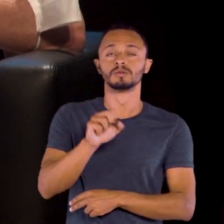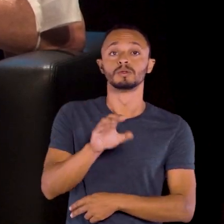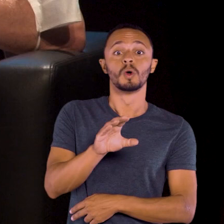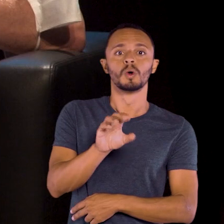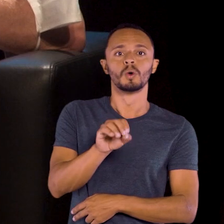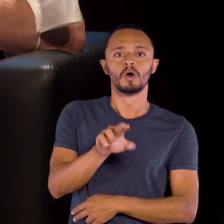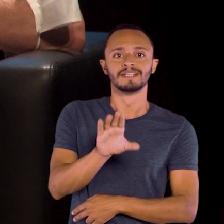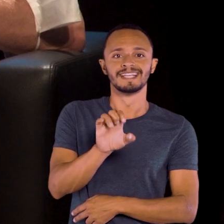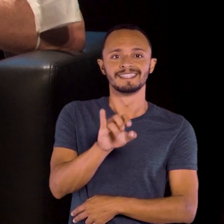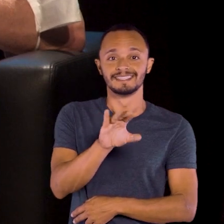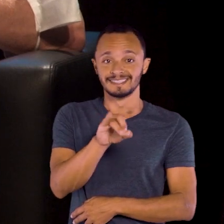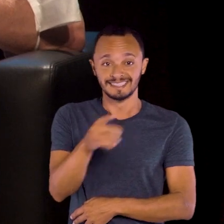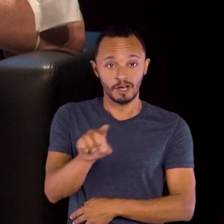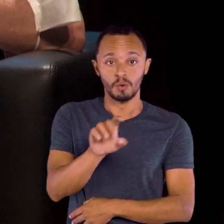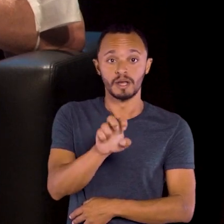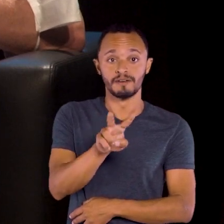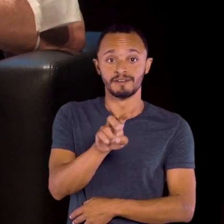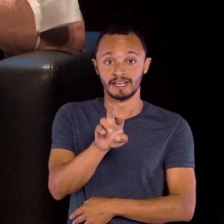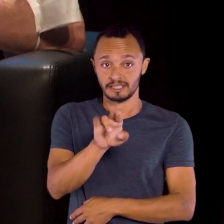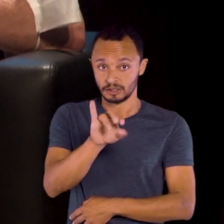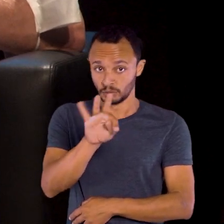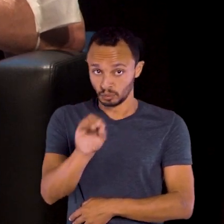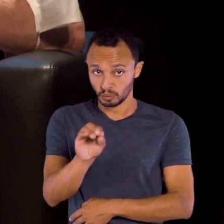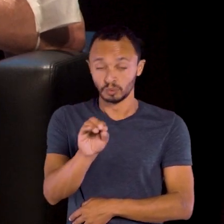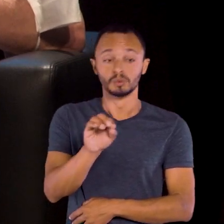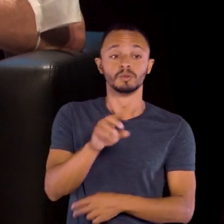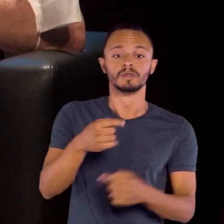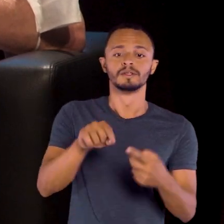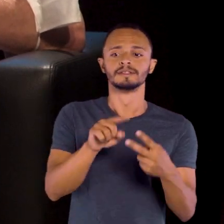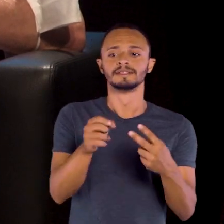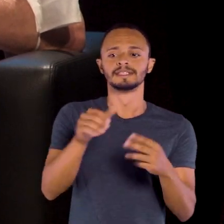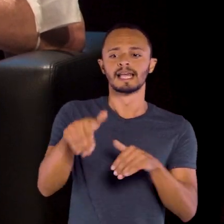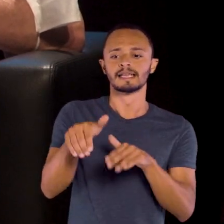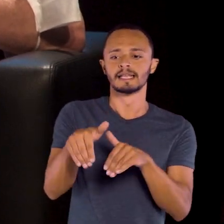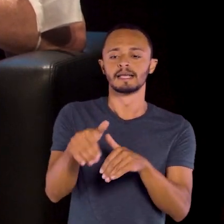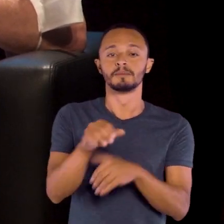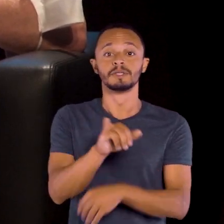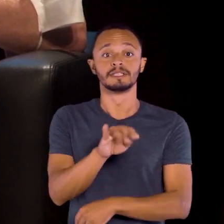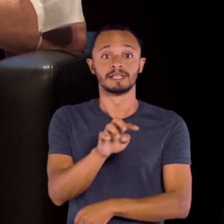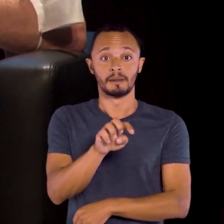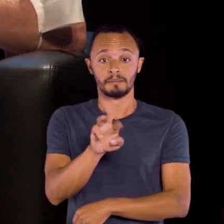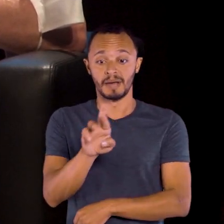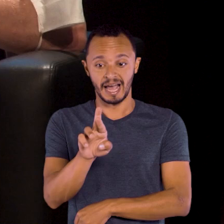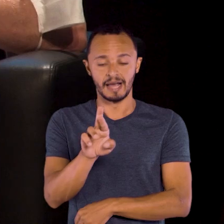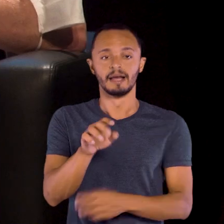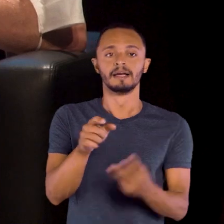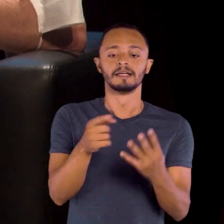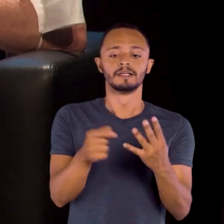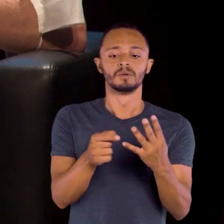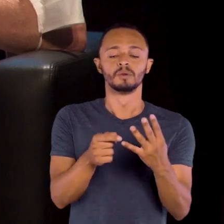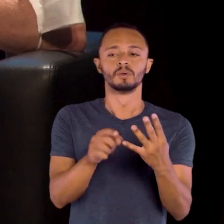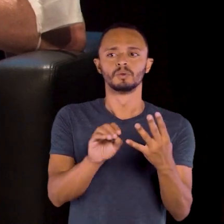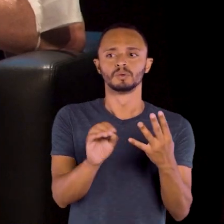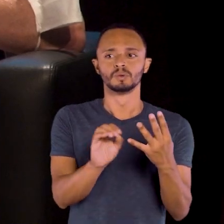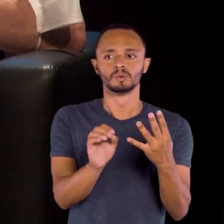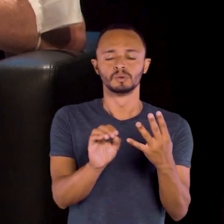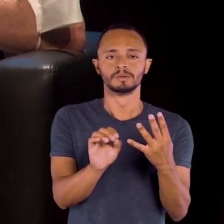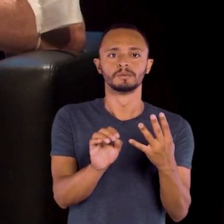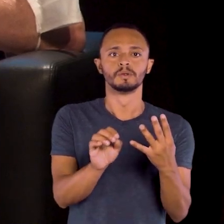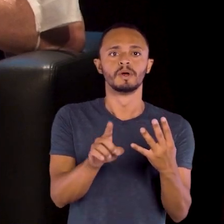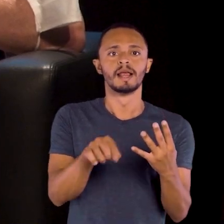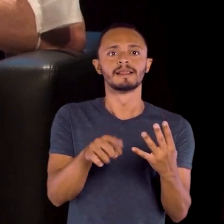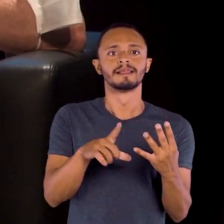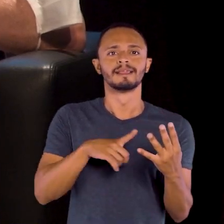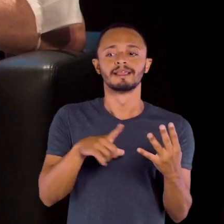a Conceição Evaristo. Ou setembro, Itamar Vieira Júnior. E outubro e novembro, as 2 últimas edições, a gente